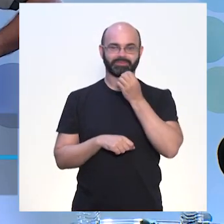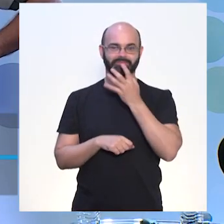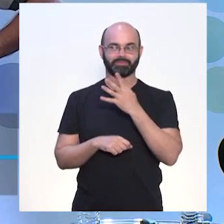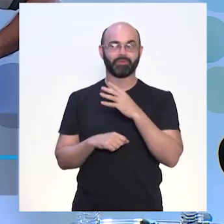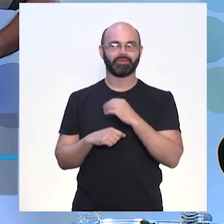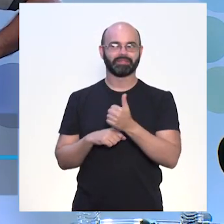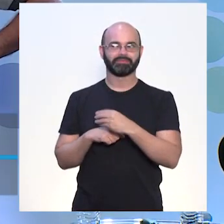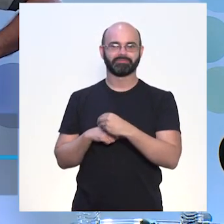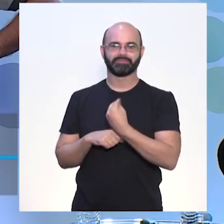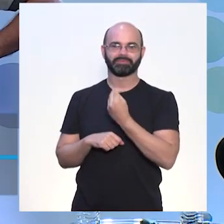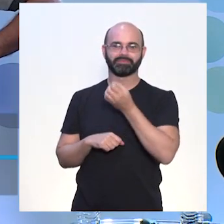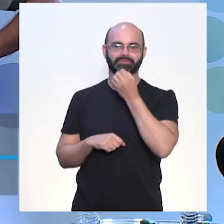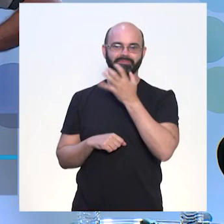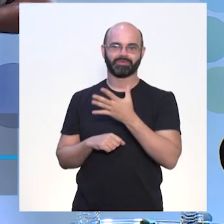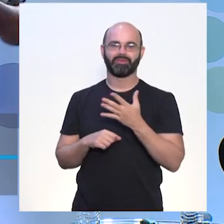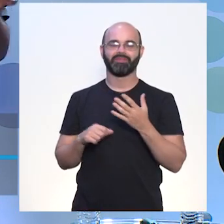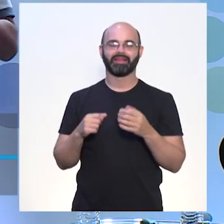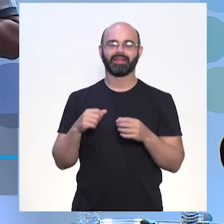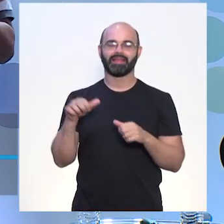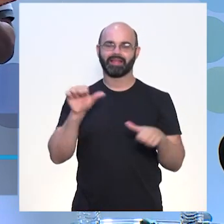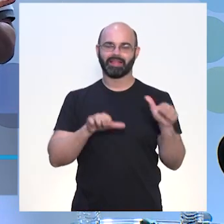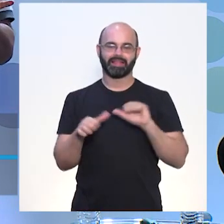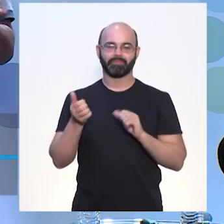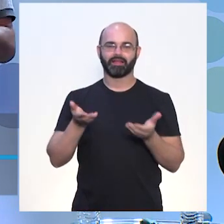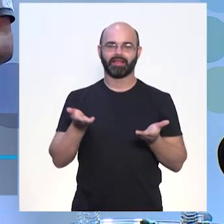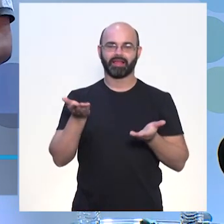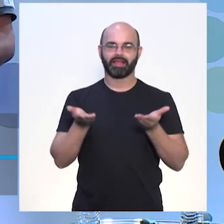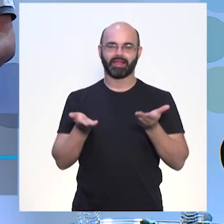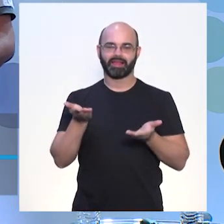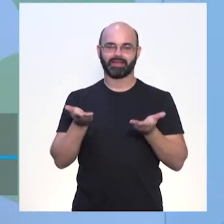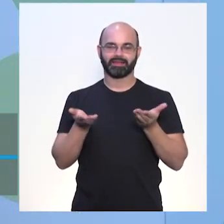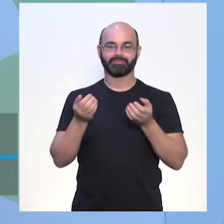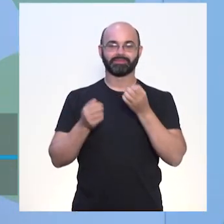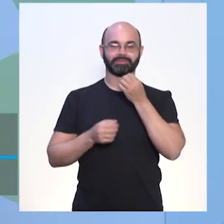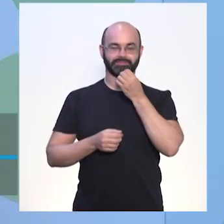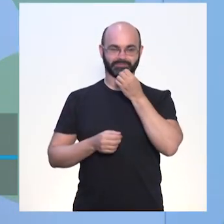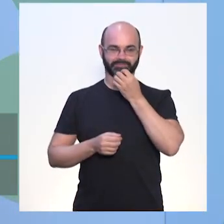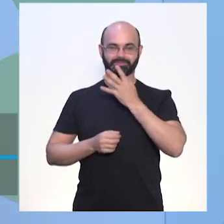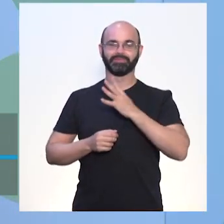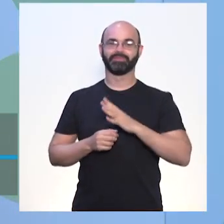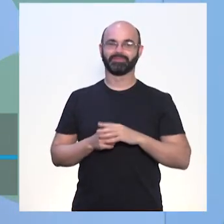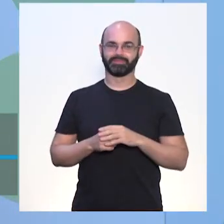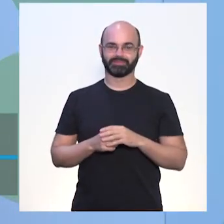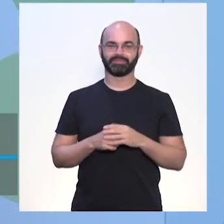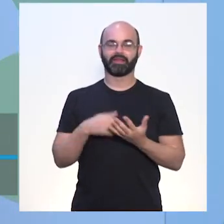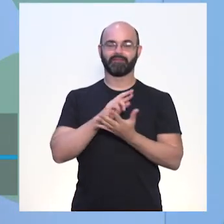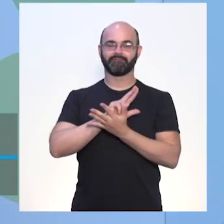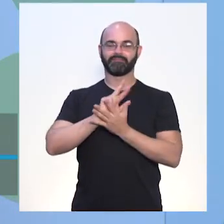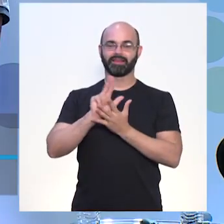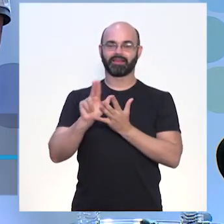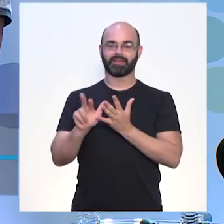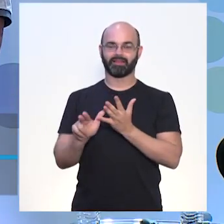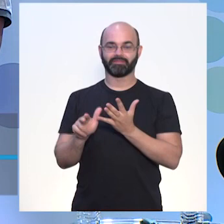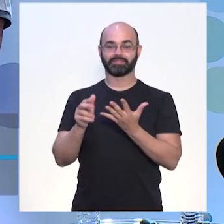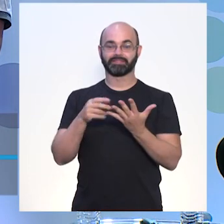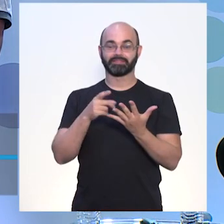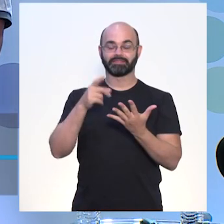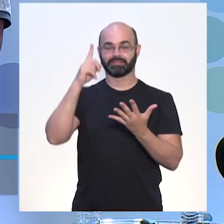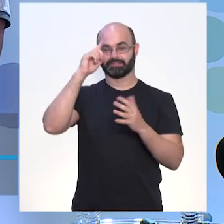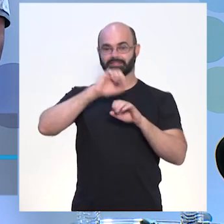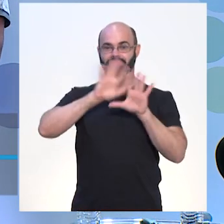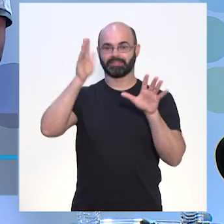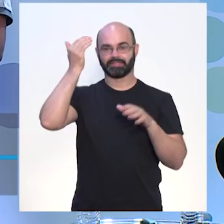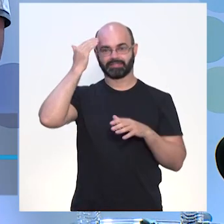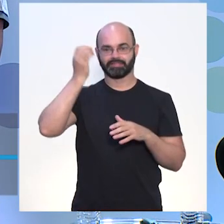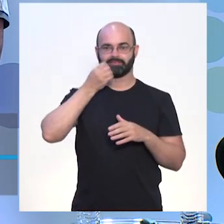Próxima relacionado aula, a equilíbrio químico, para poder entender melhor Começar com equilíbrio químico. essas variáveis aí. Bem, olha, já que a